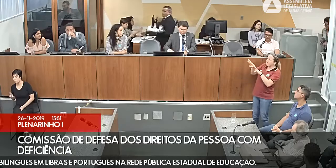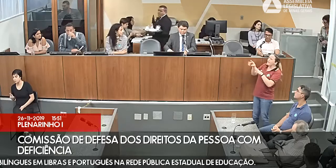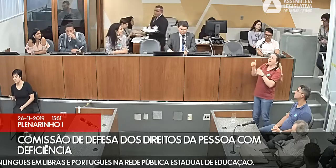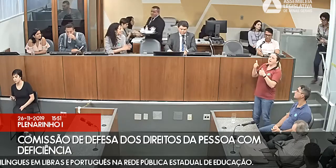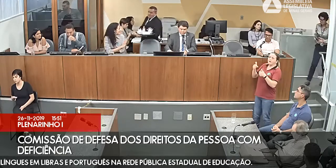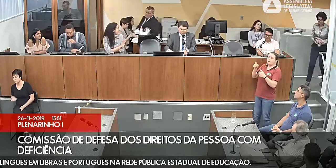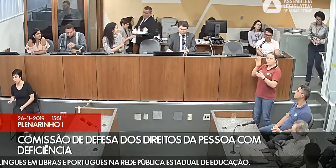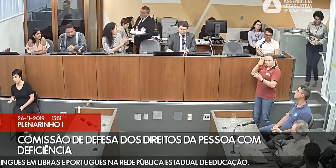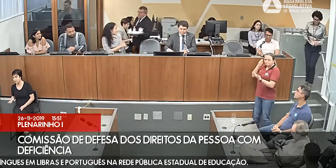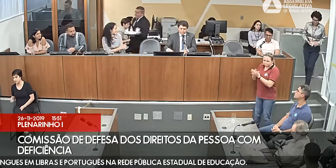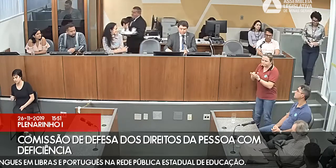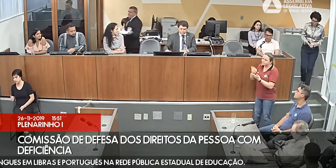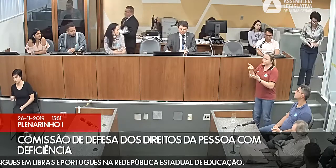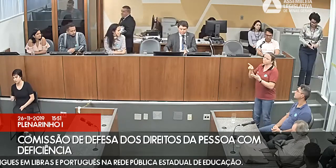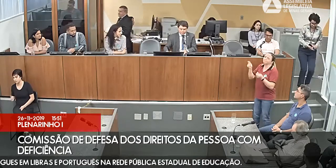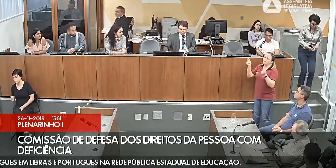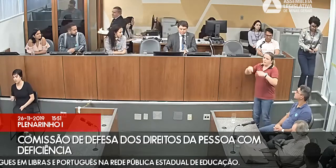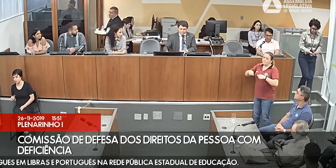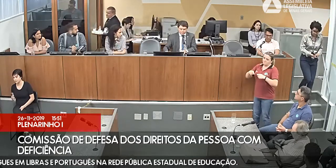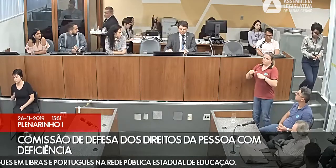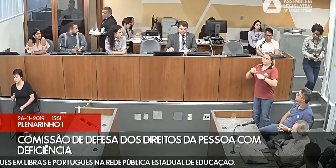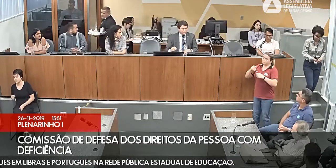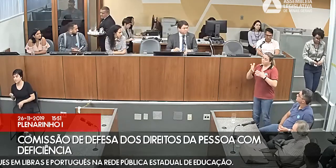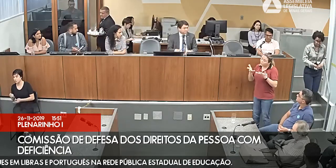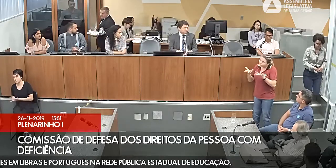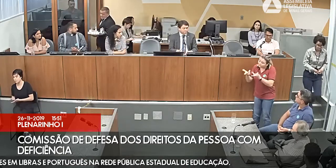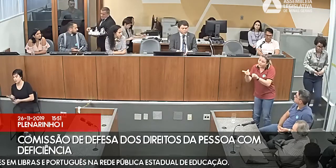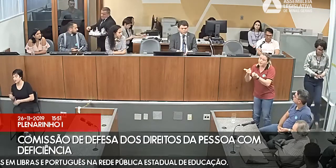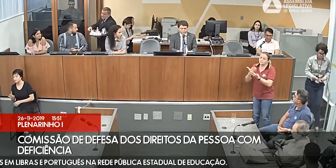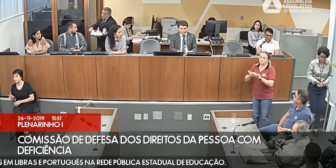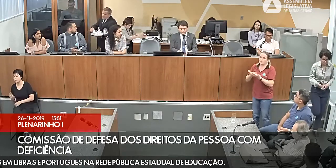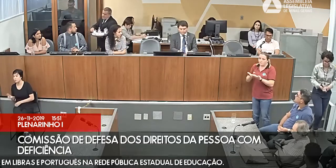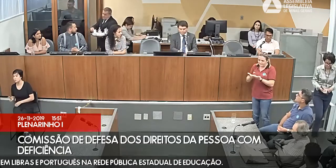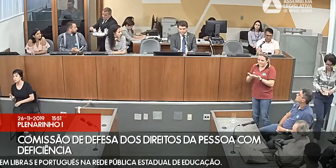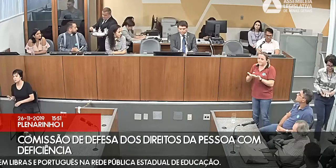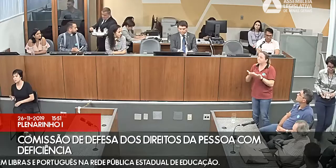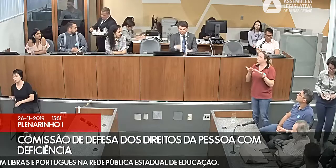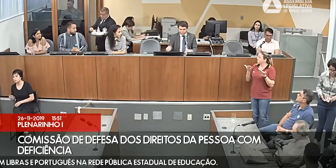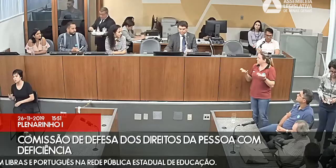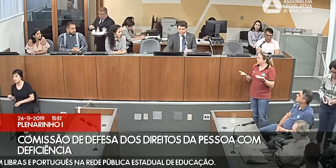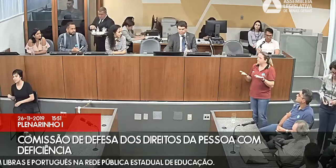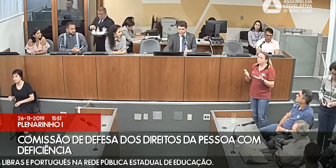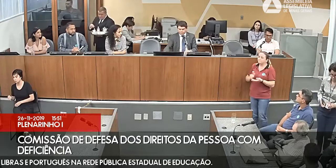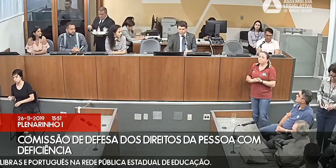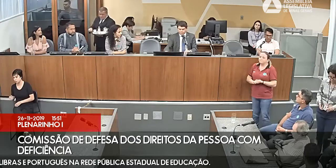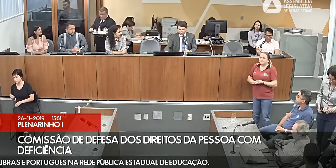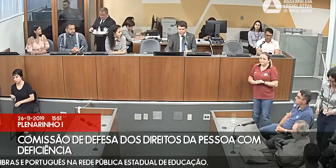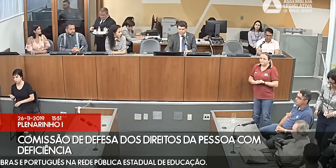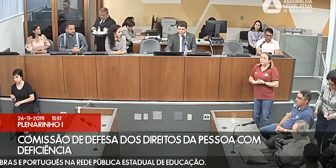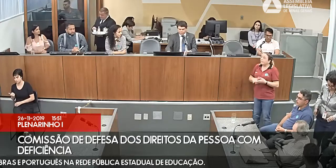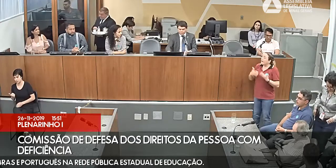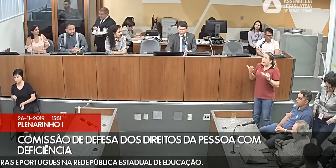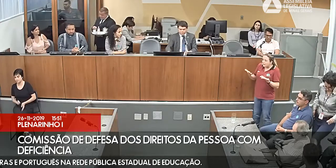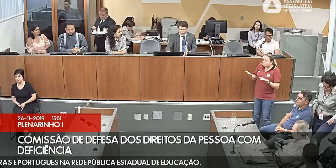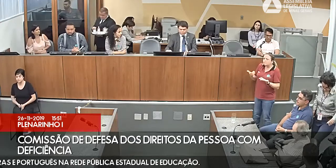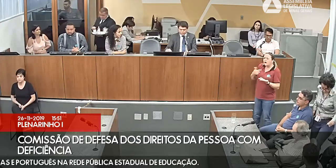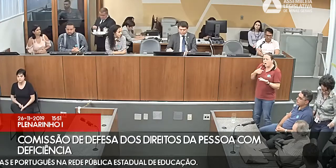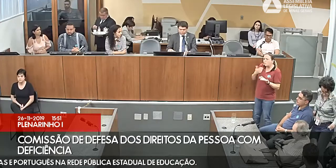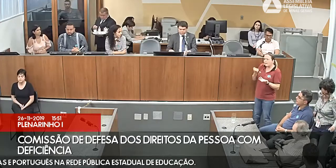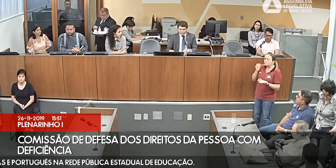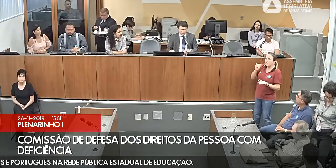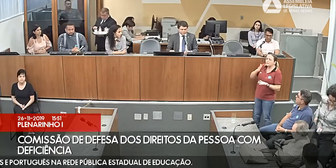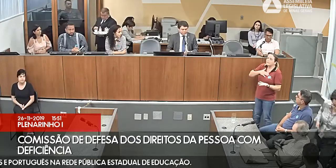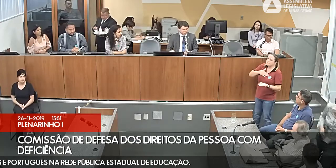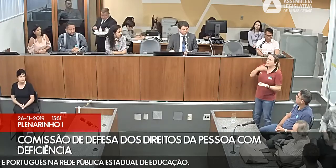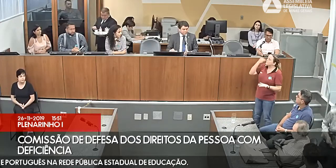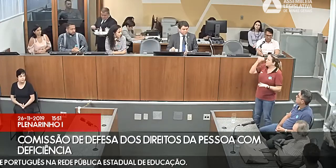Plano Nacional de Educação a meta 4.6, que fala da educação bilíngue, e buscamos essa qualidade.